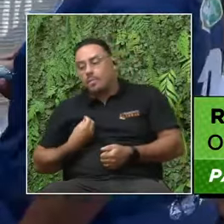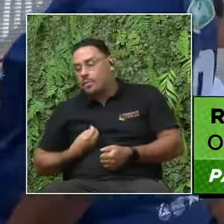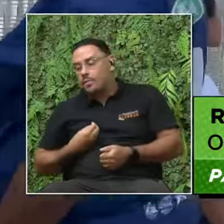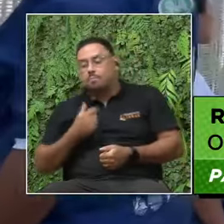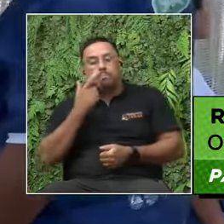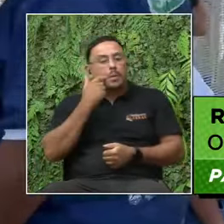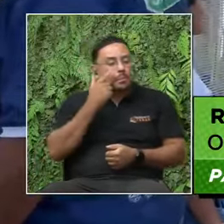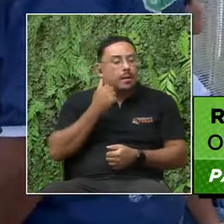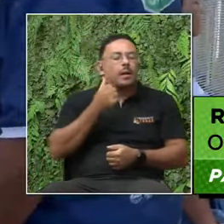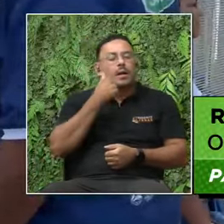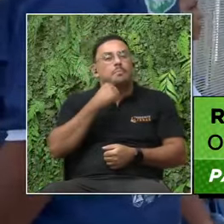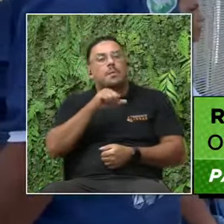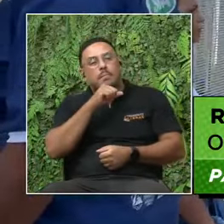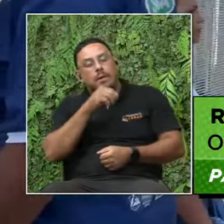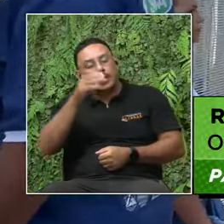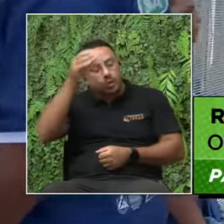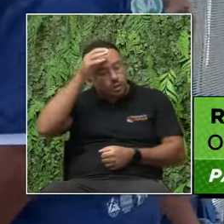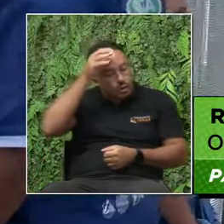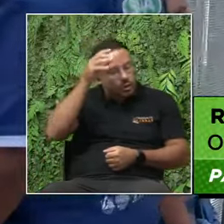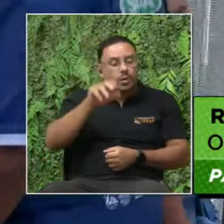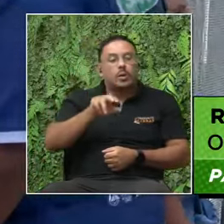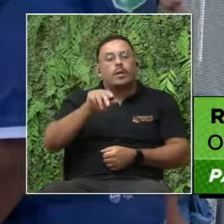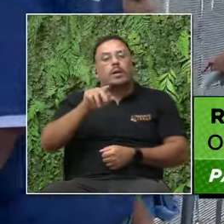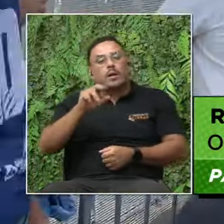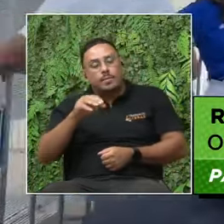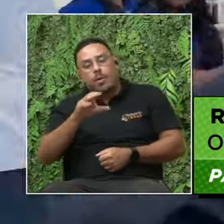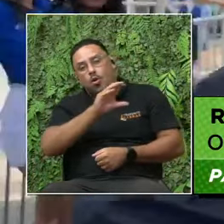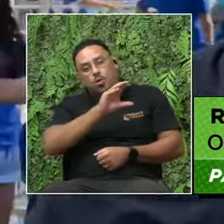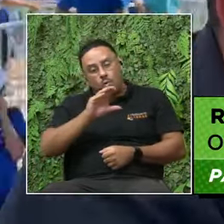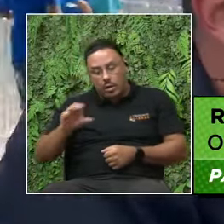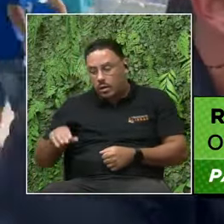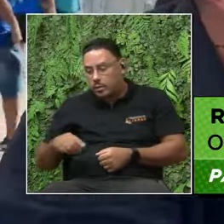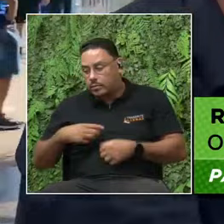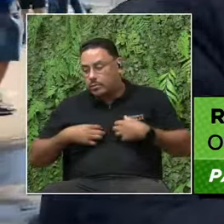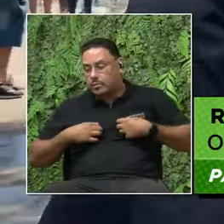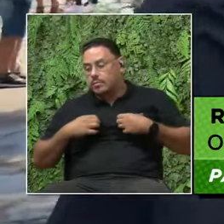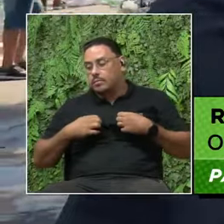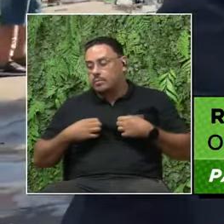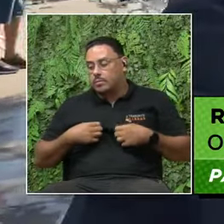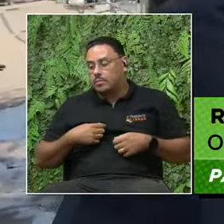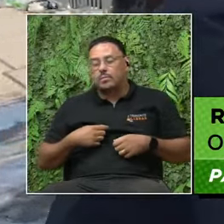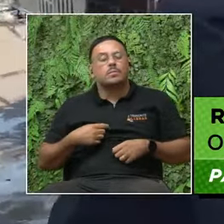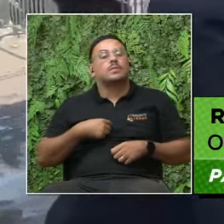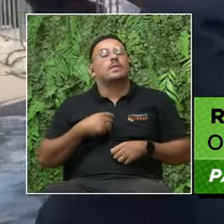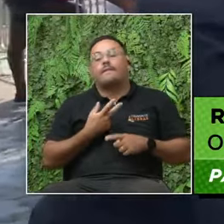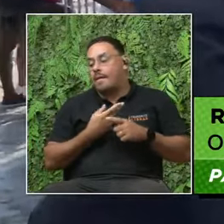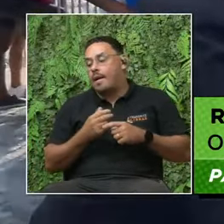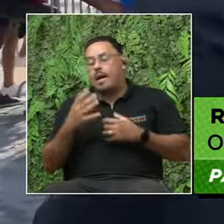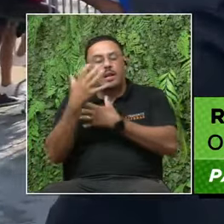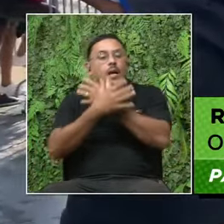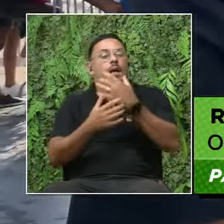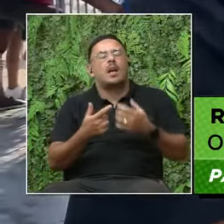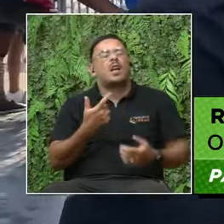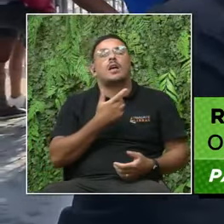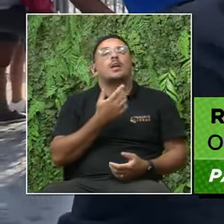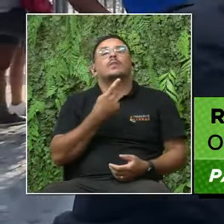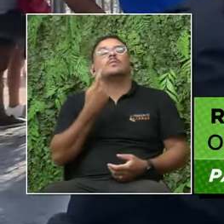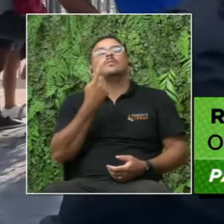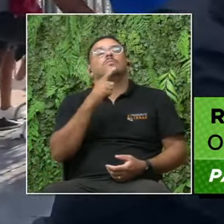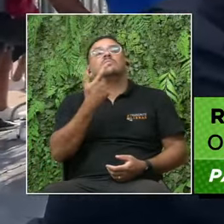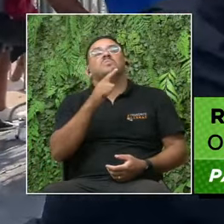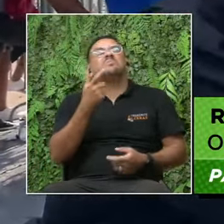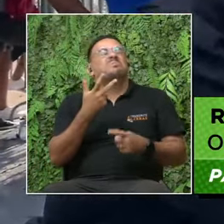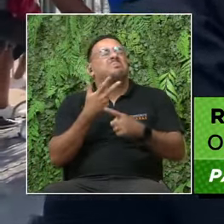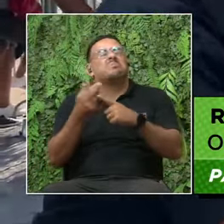aí meu tio também meu irmão minha cunhada todo mundo fala comigo música do Cruzeiro aqui não ganha nada sem palavrão